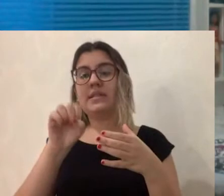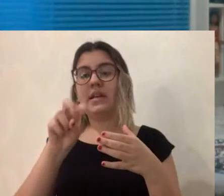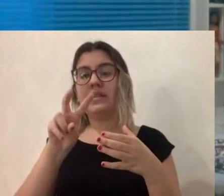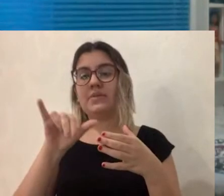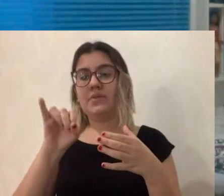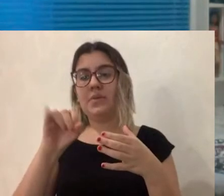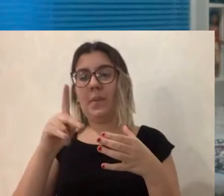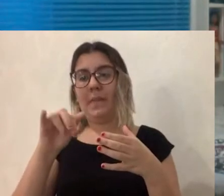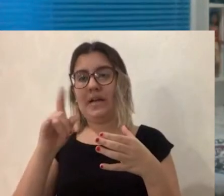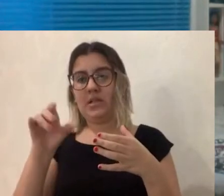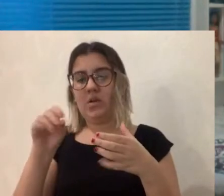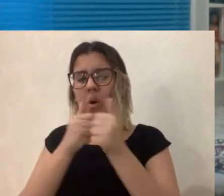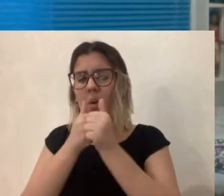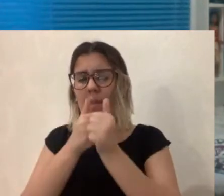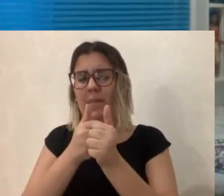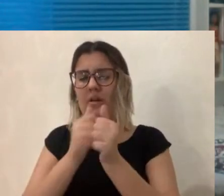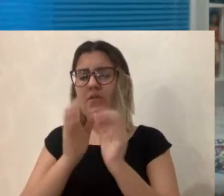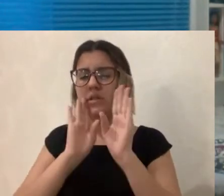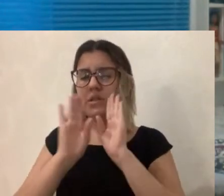e-mail para